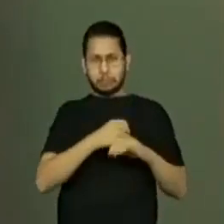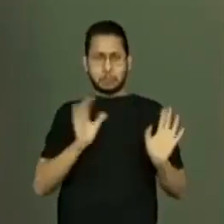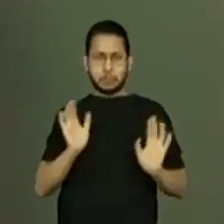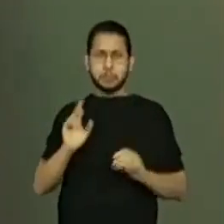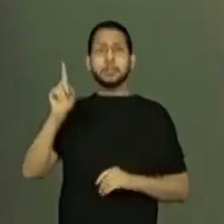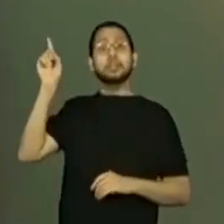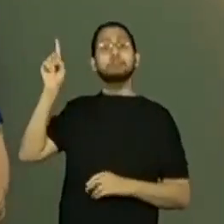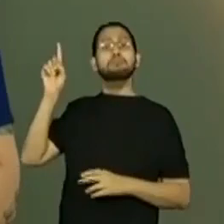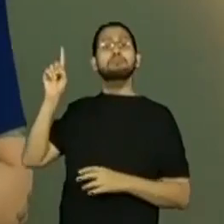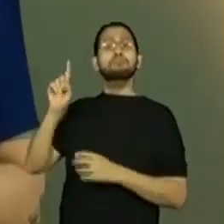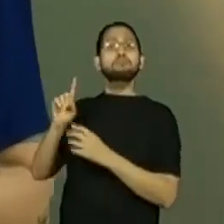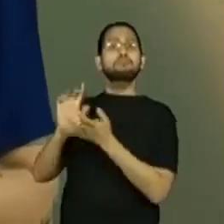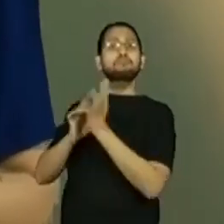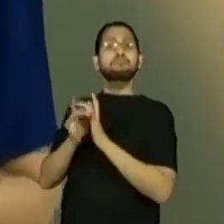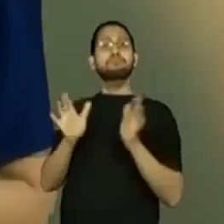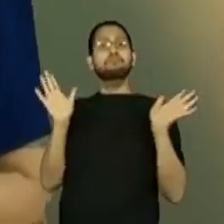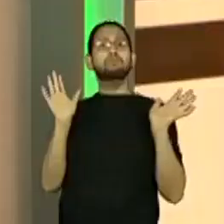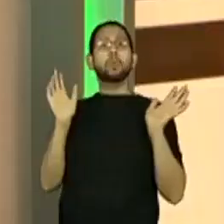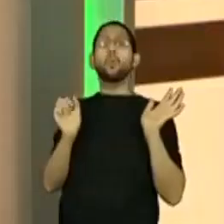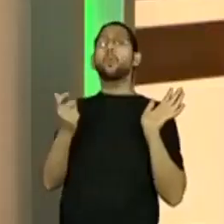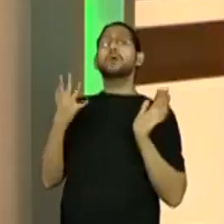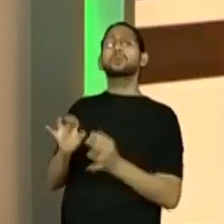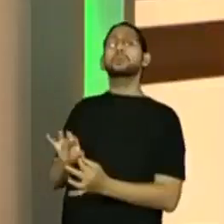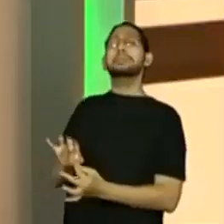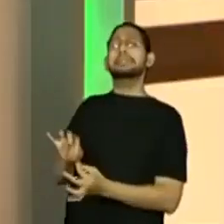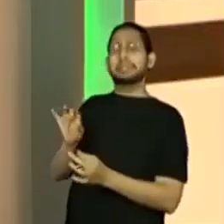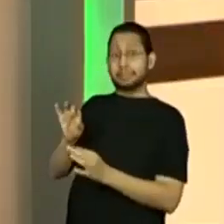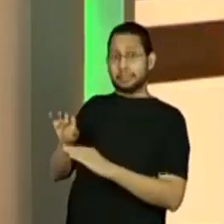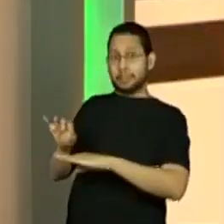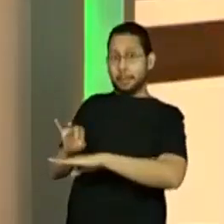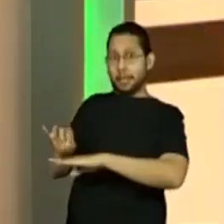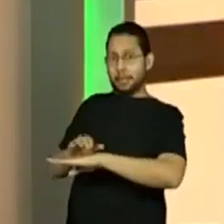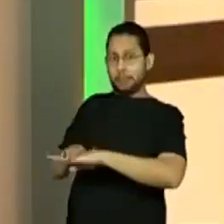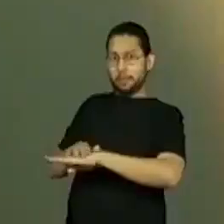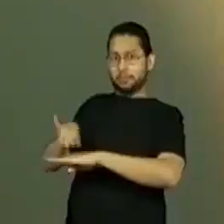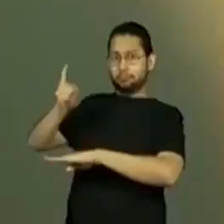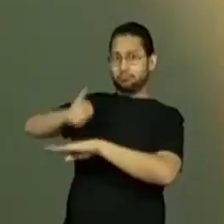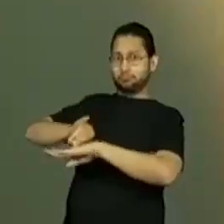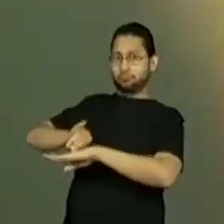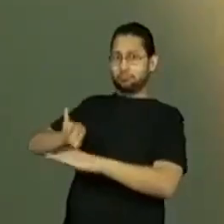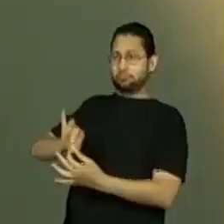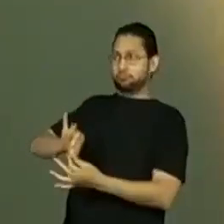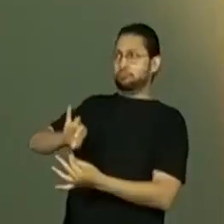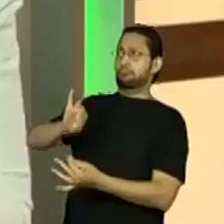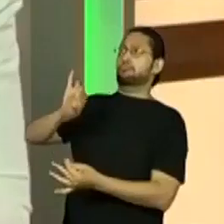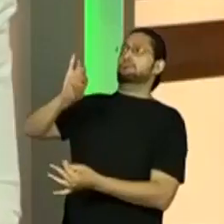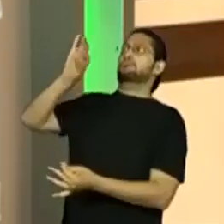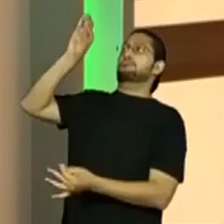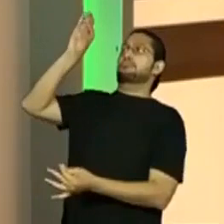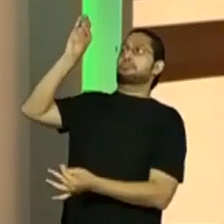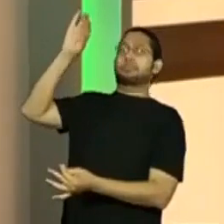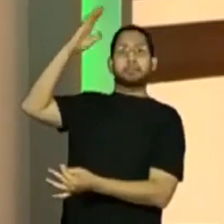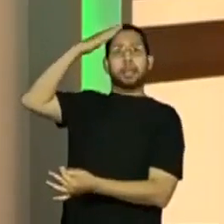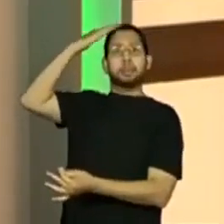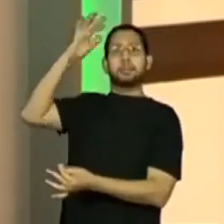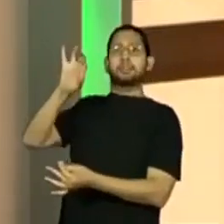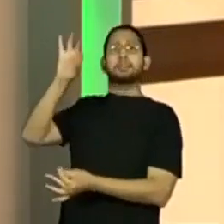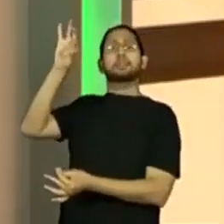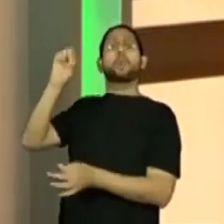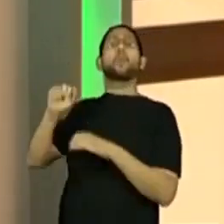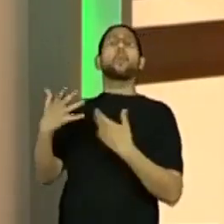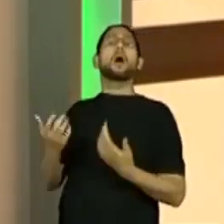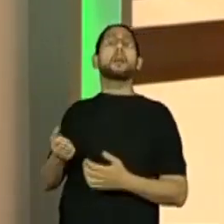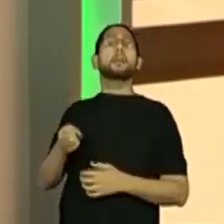altura tem esse monumento, o Cristo Redentor lá do Rio de Janeiro? E enquanto vocês vão pesquisando aí, e eu